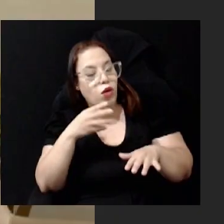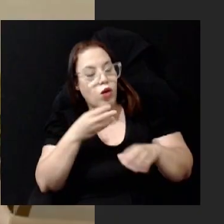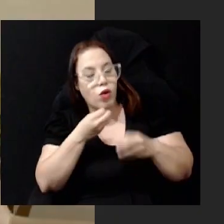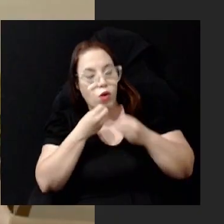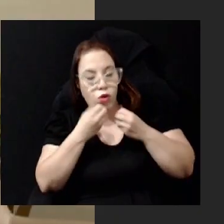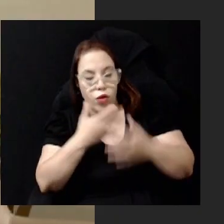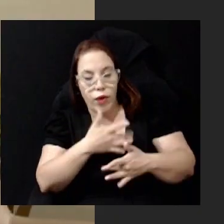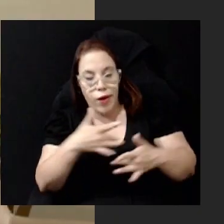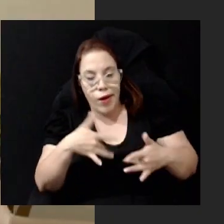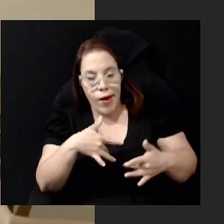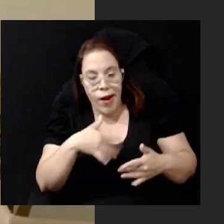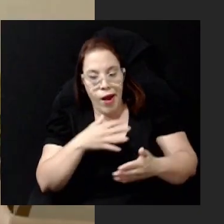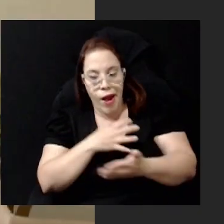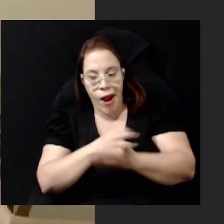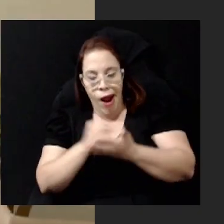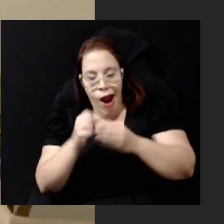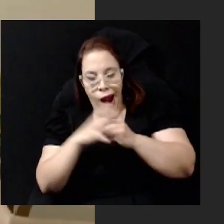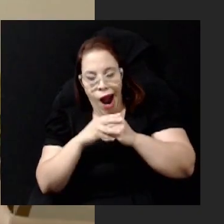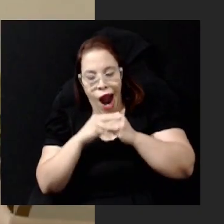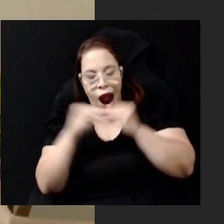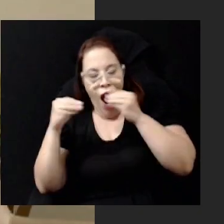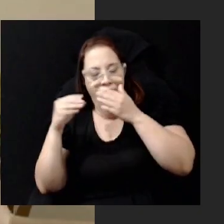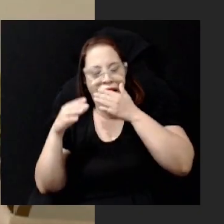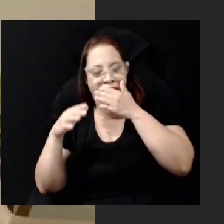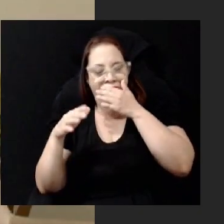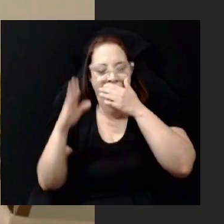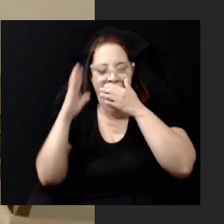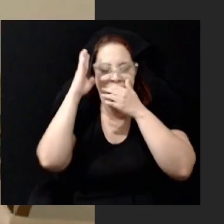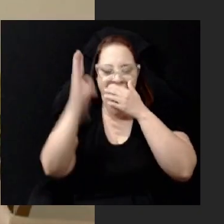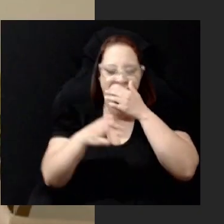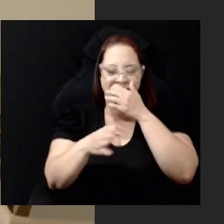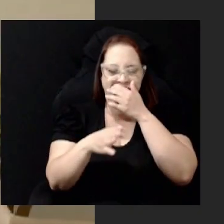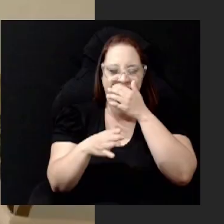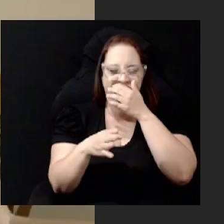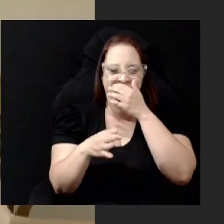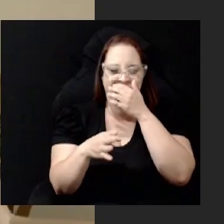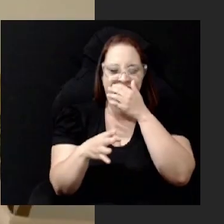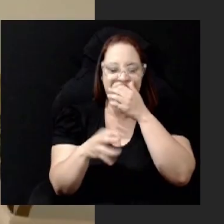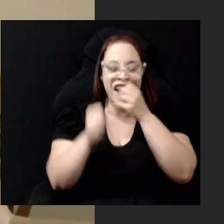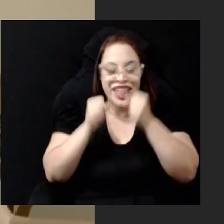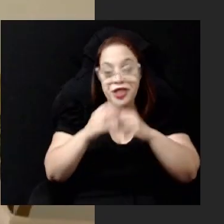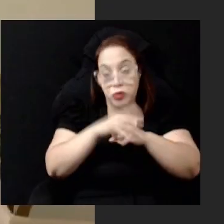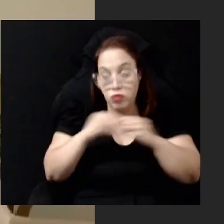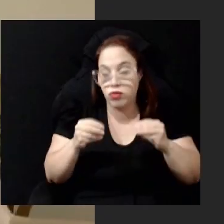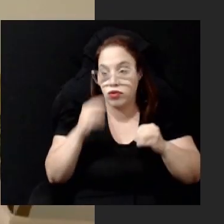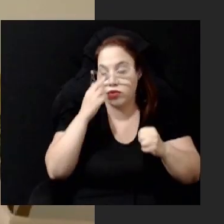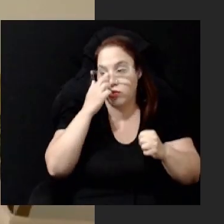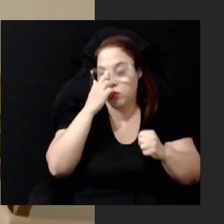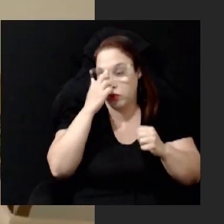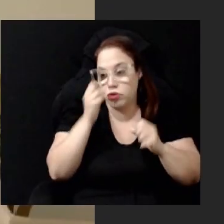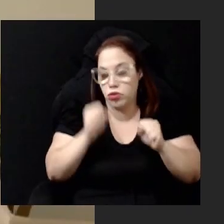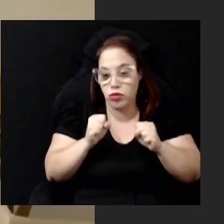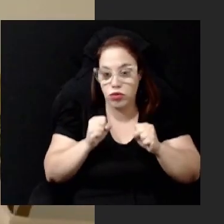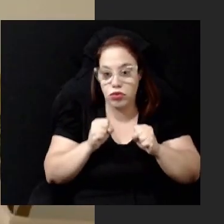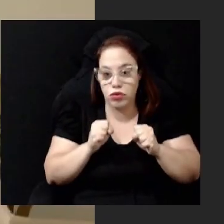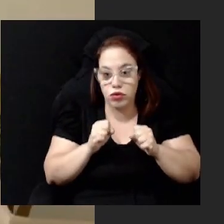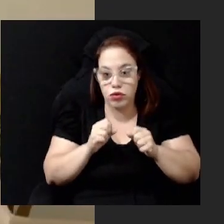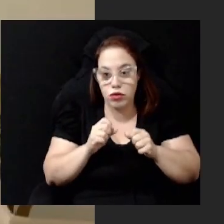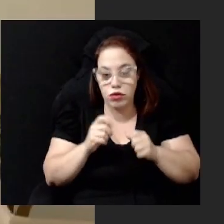comprometer a qualidade de vida. Claro que a cura sempre é o principal, mas se eu posso curar o paciente, mantendo a